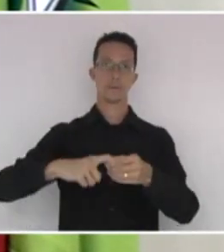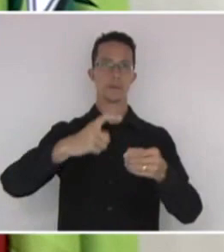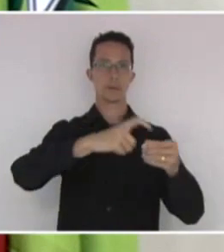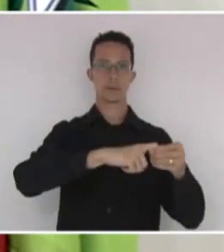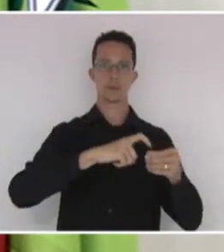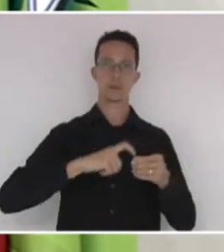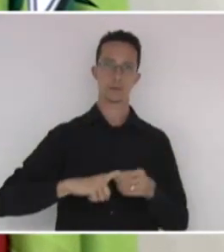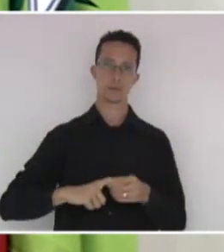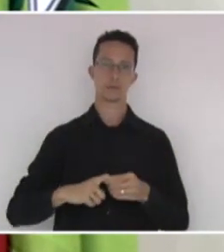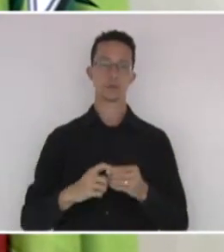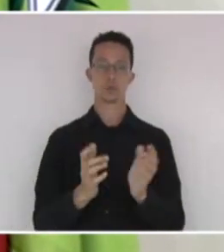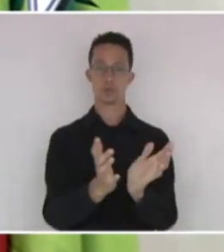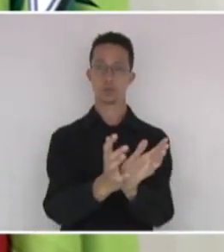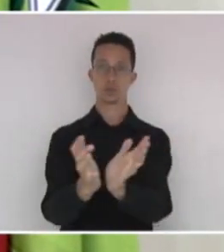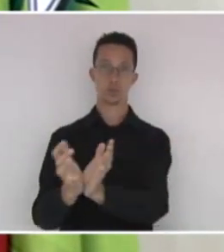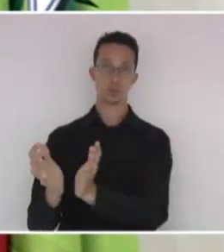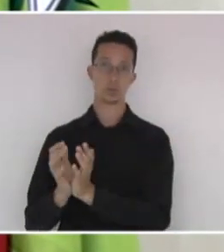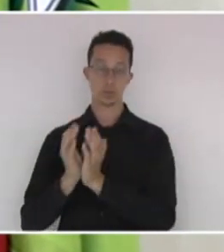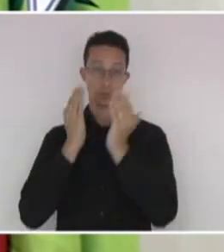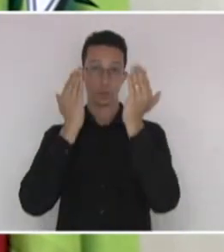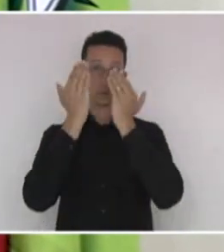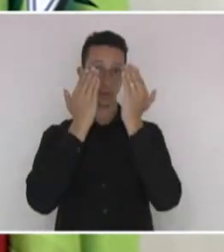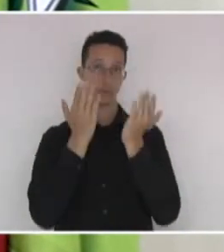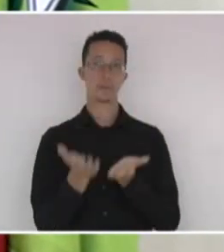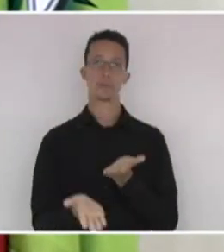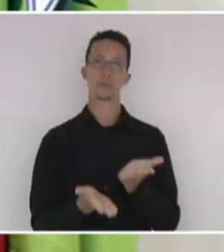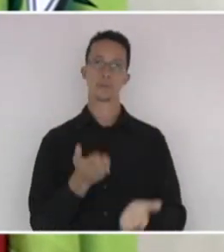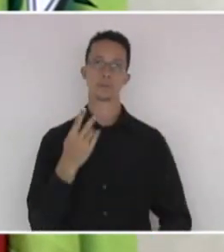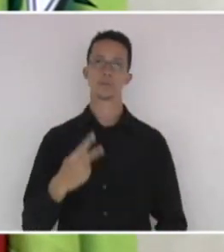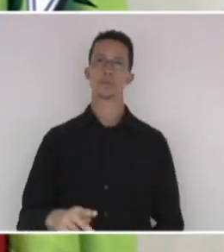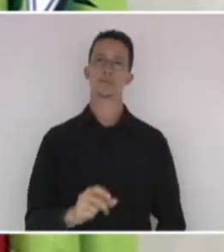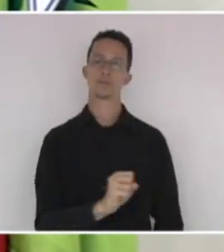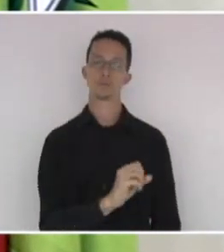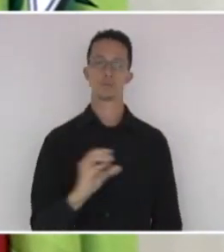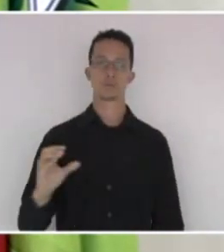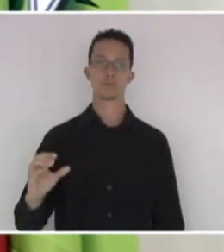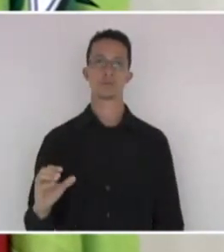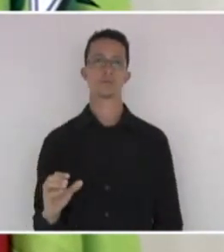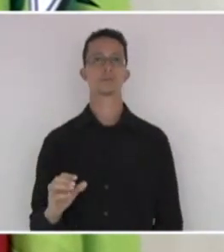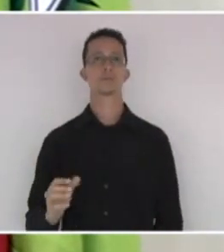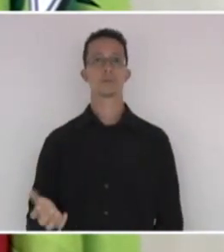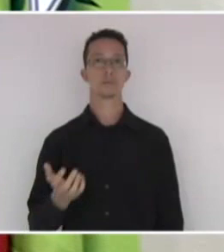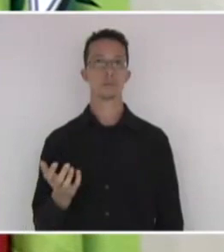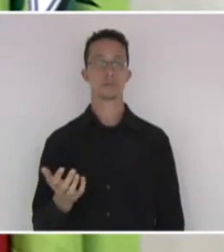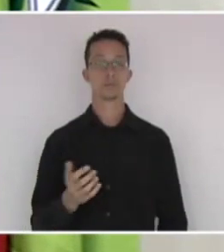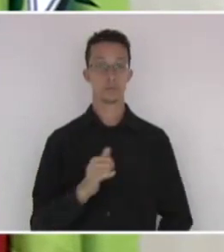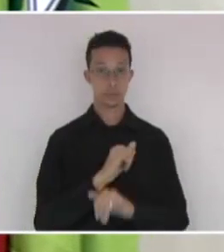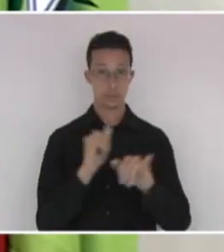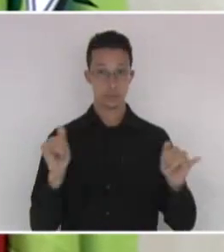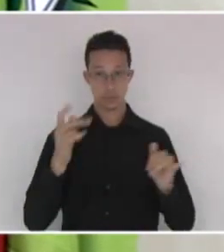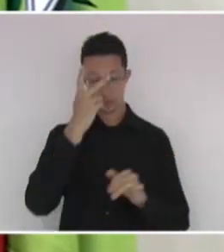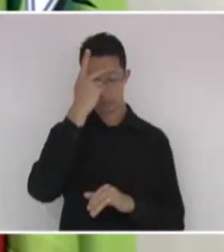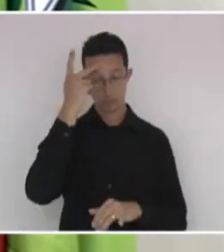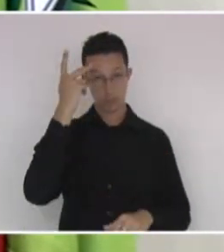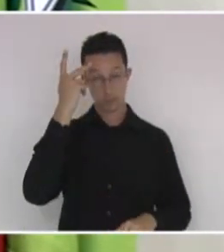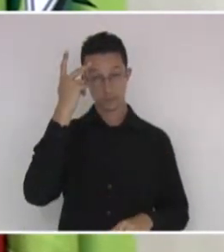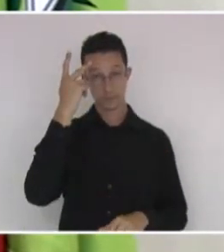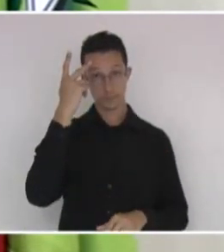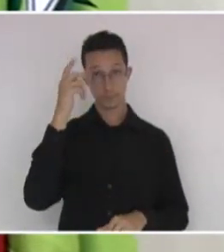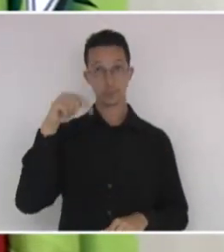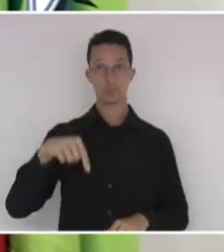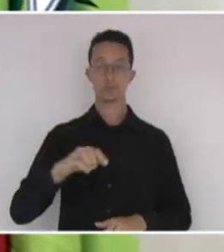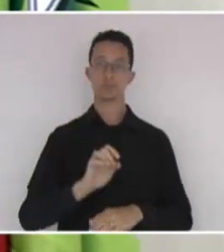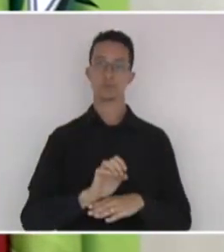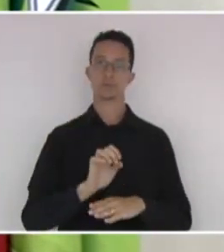Estado de Santa Catarina. Então, eu quero aqui tranquilizar os dirigentes das CTs em todo o Estado, as novas comunidades que